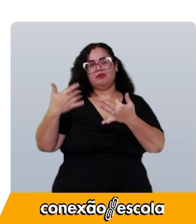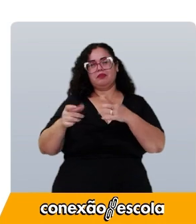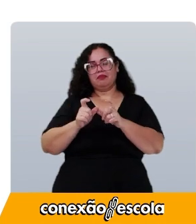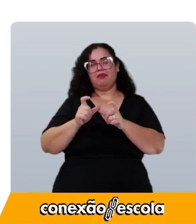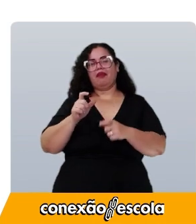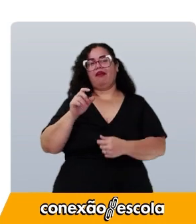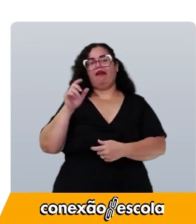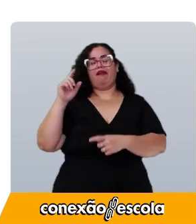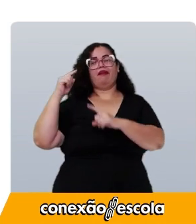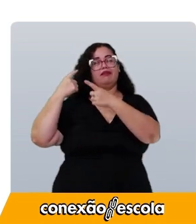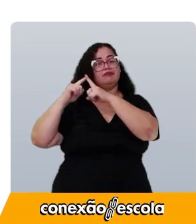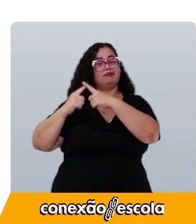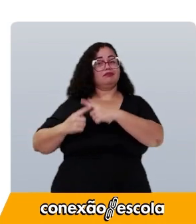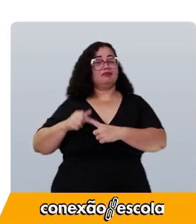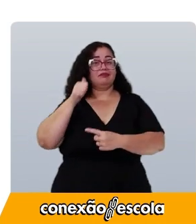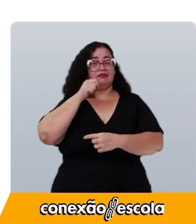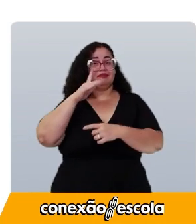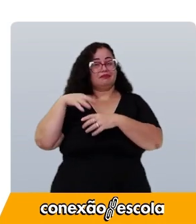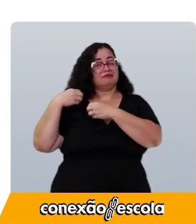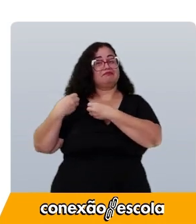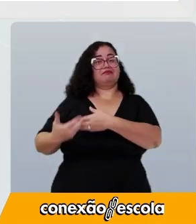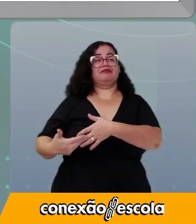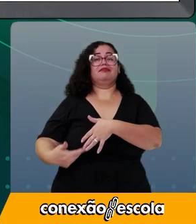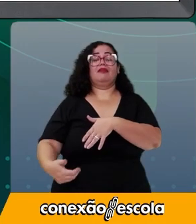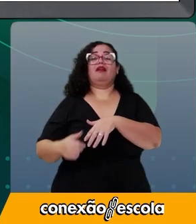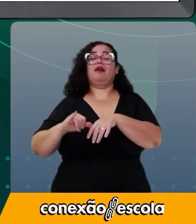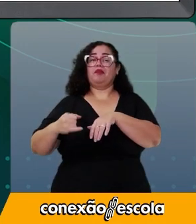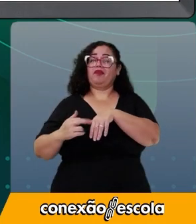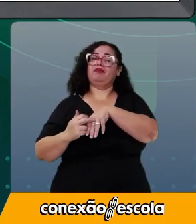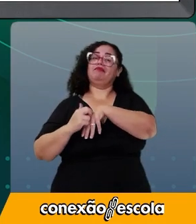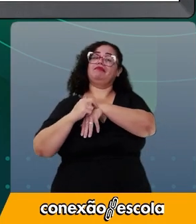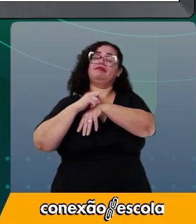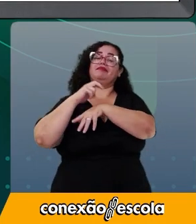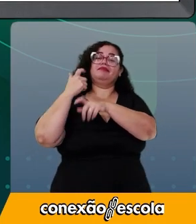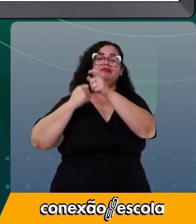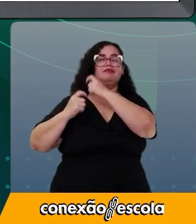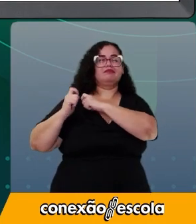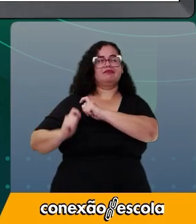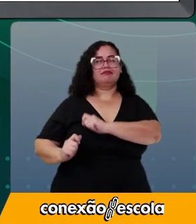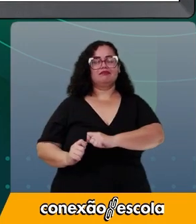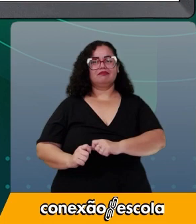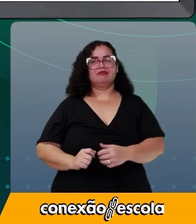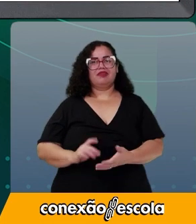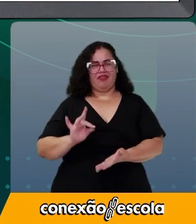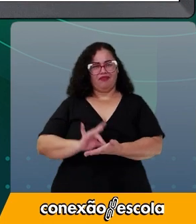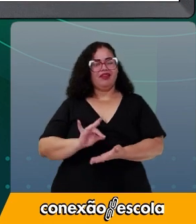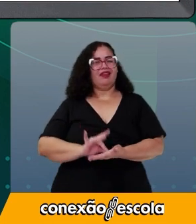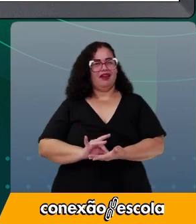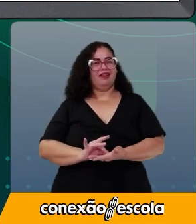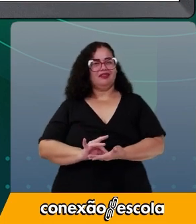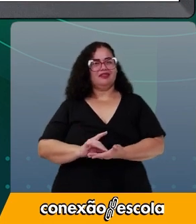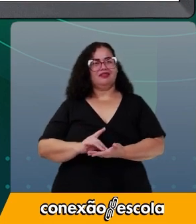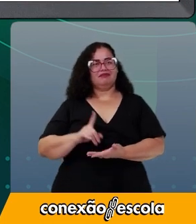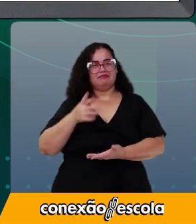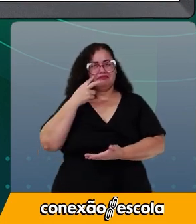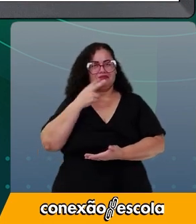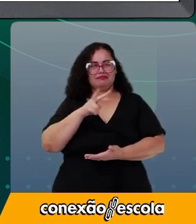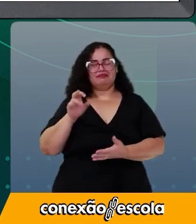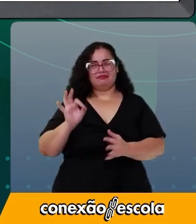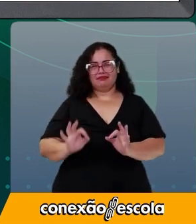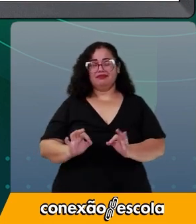pouco o Rapunzel, que joga as tranças para que alguém suba pelas tranças, né? Isso acontece no nosso dia a